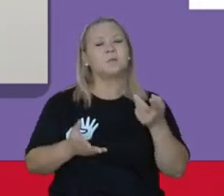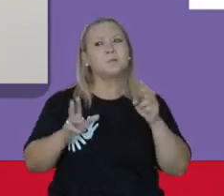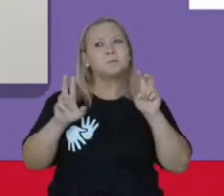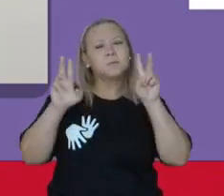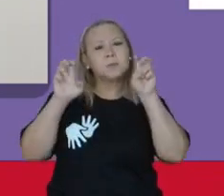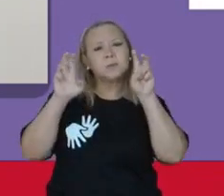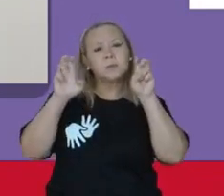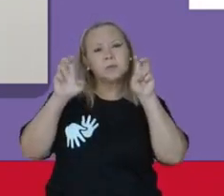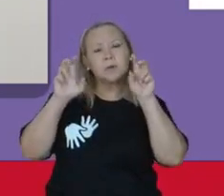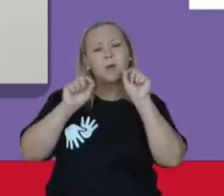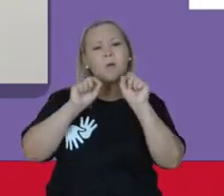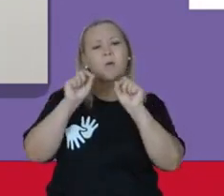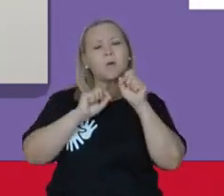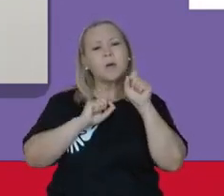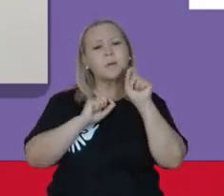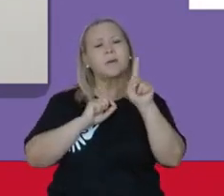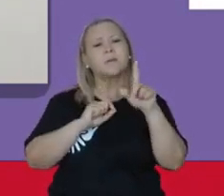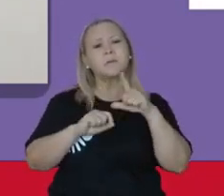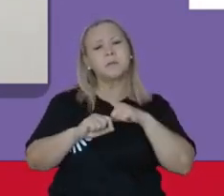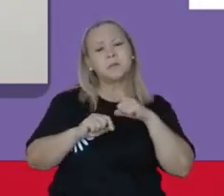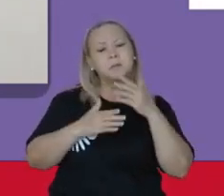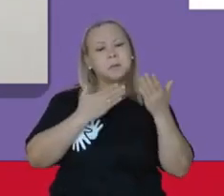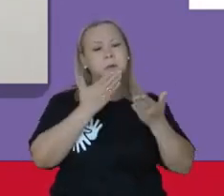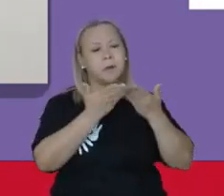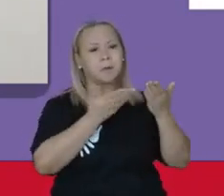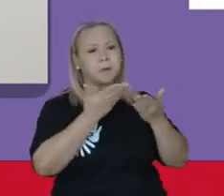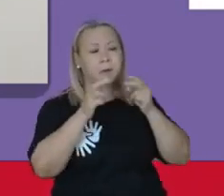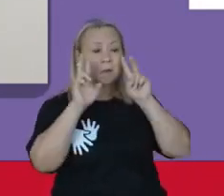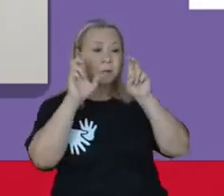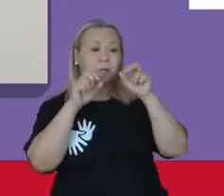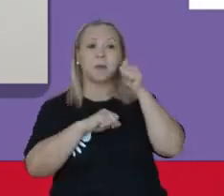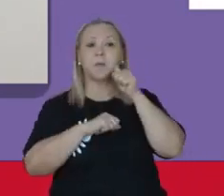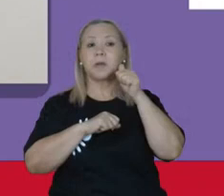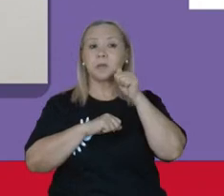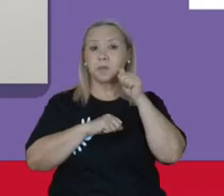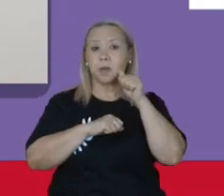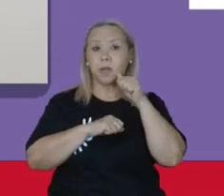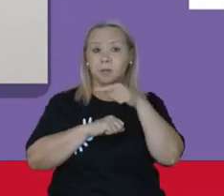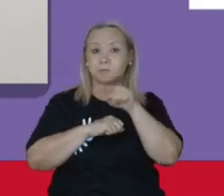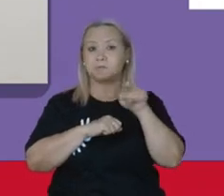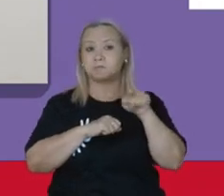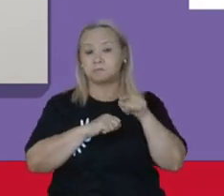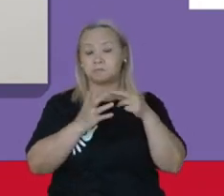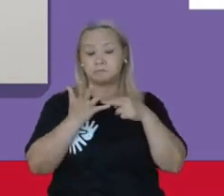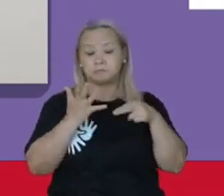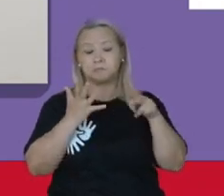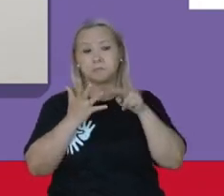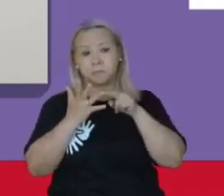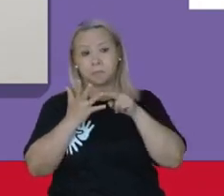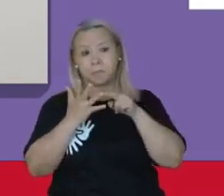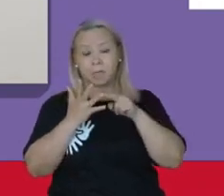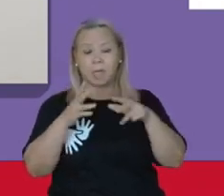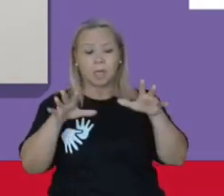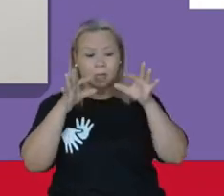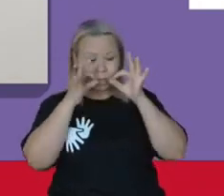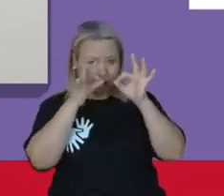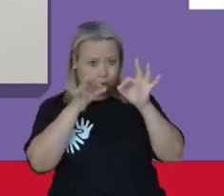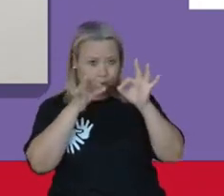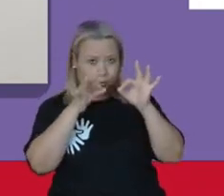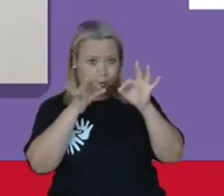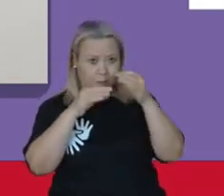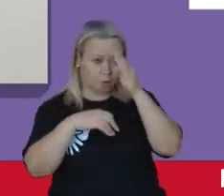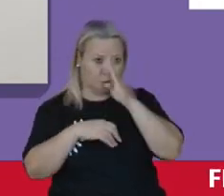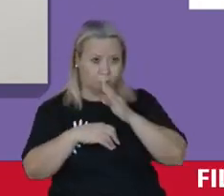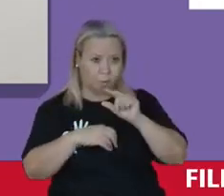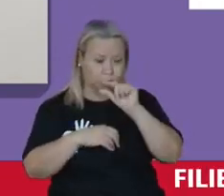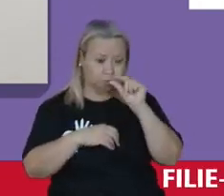tema de o que a Previdência tem a ver com o tema das mulheres deste curso. Se nós observarmos, o Brasil é